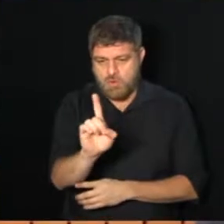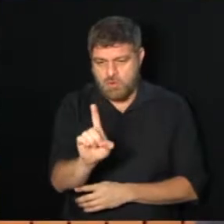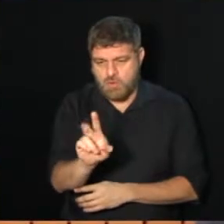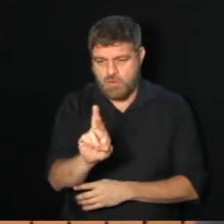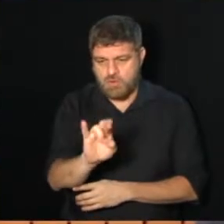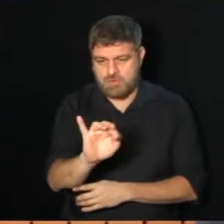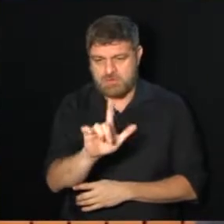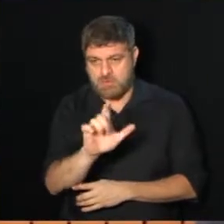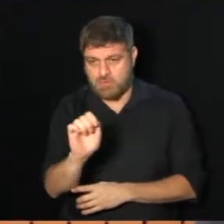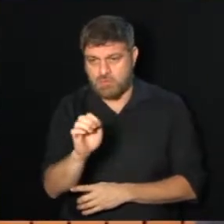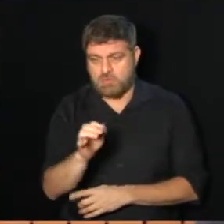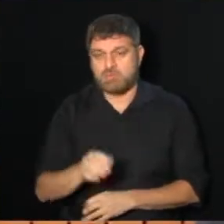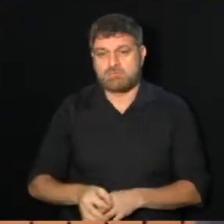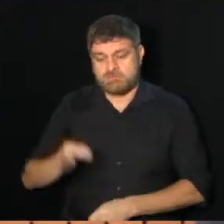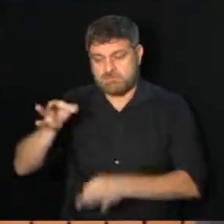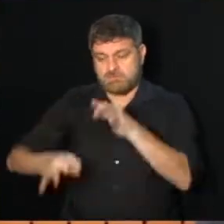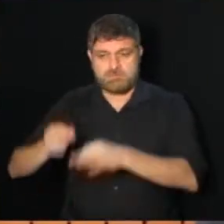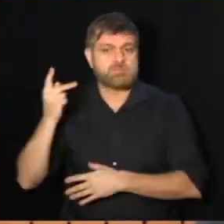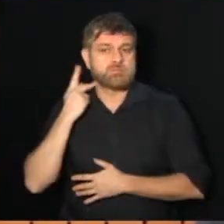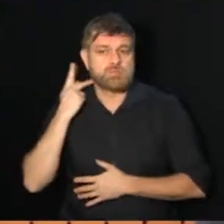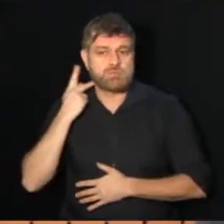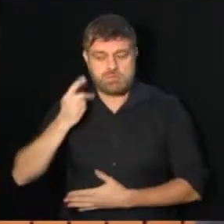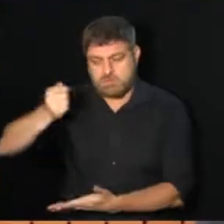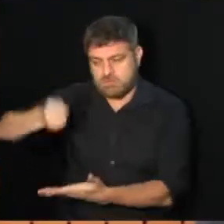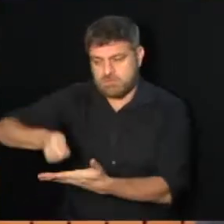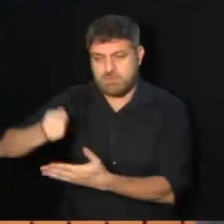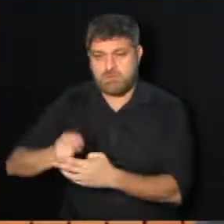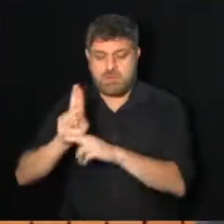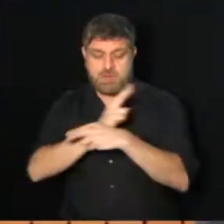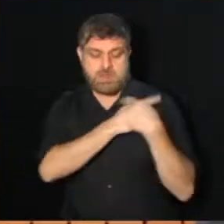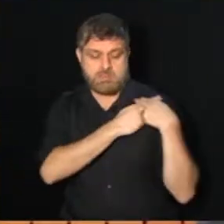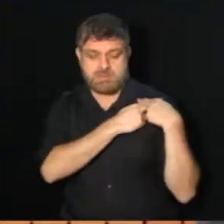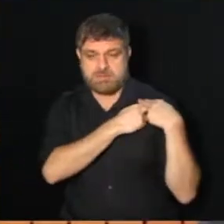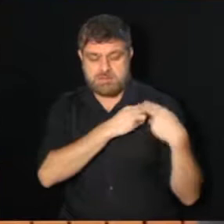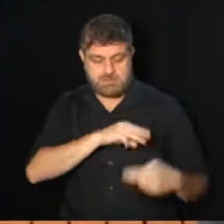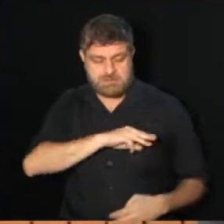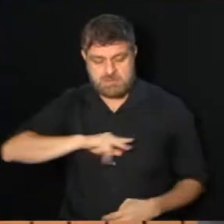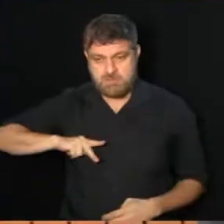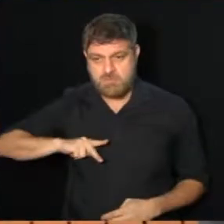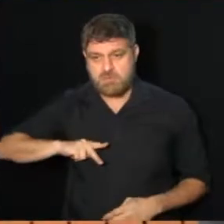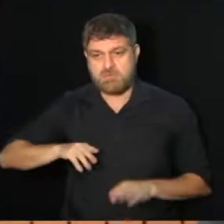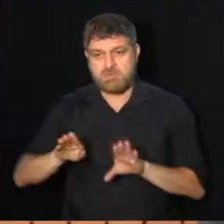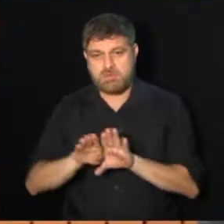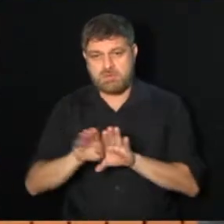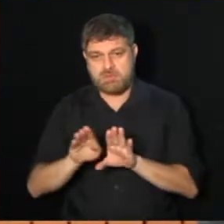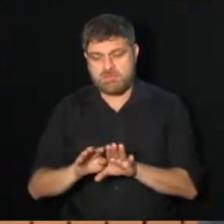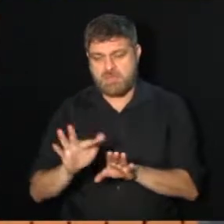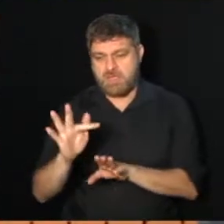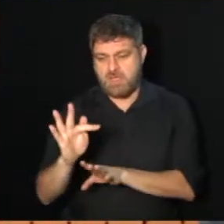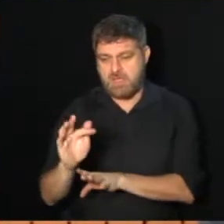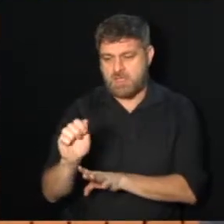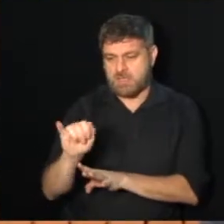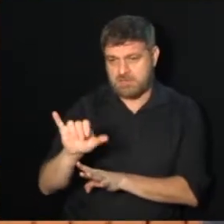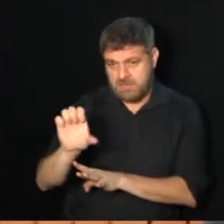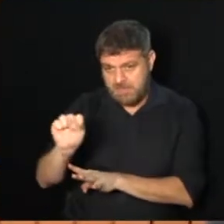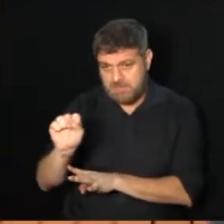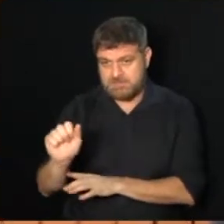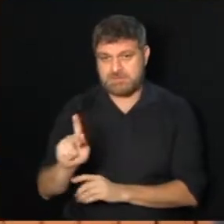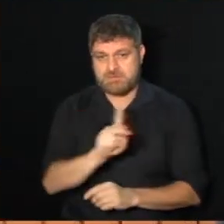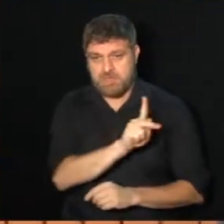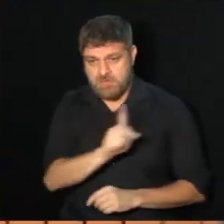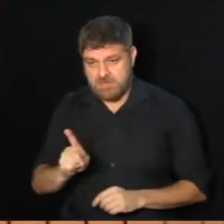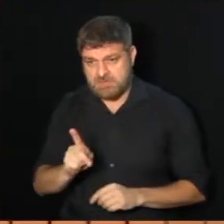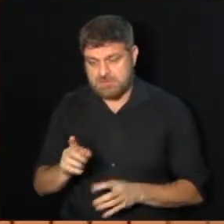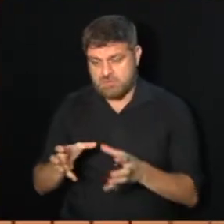promotor de justiça, representando aqui nesse momento o Ministério Público. Doutora Thaís Mariana Paladino, presidente da Comissão